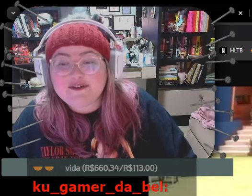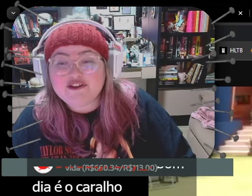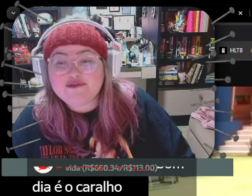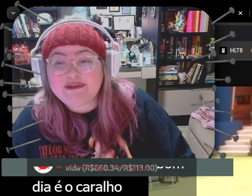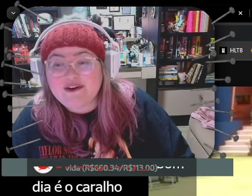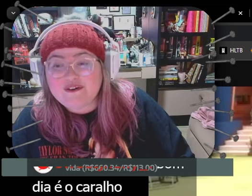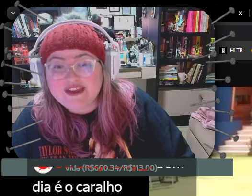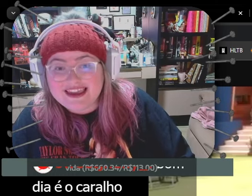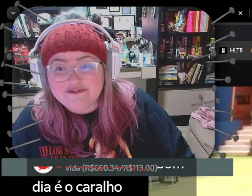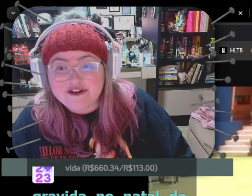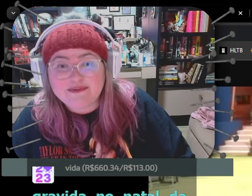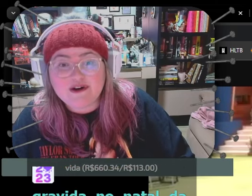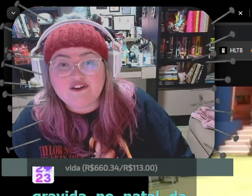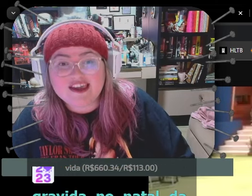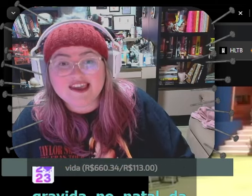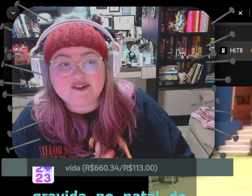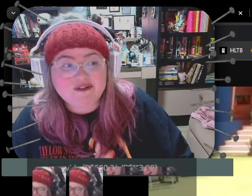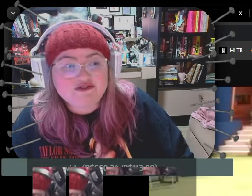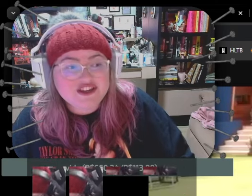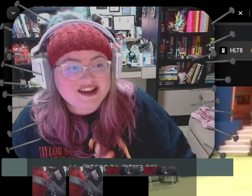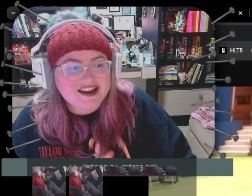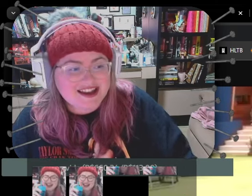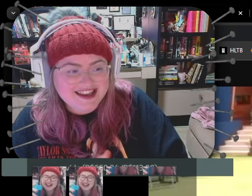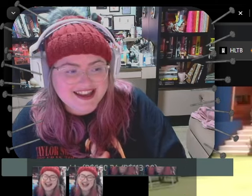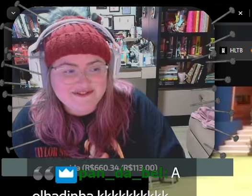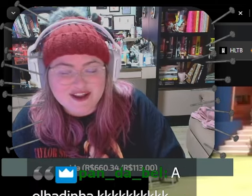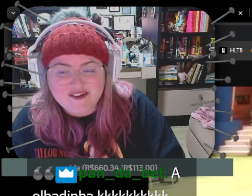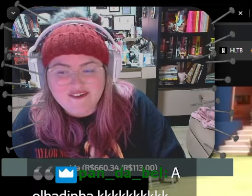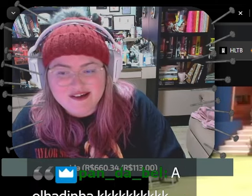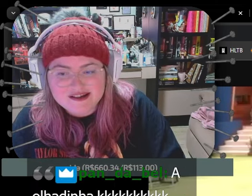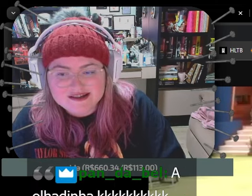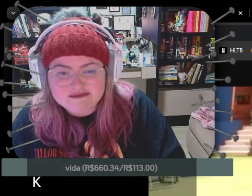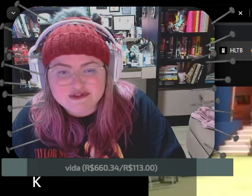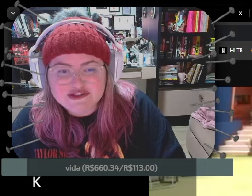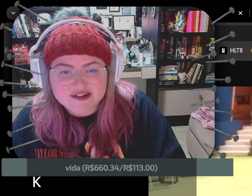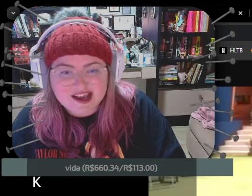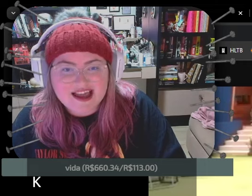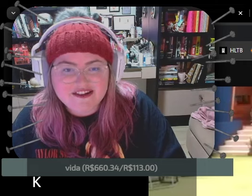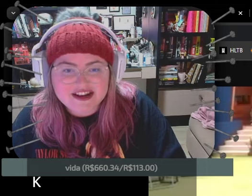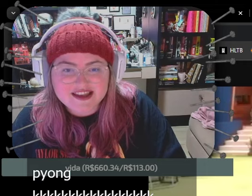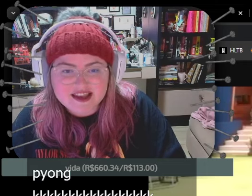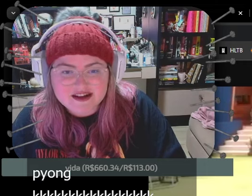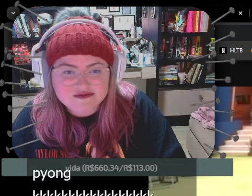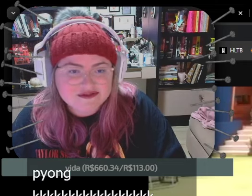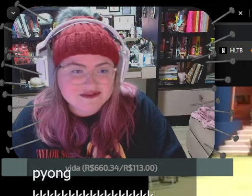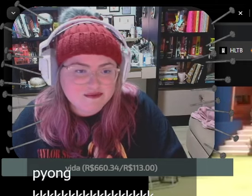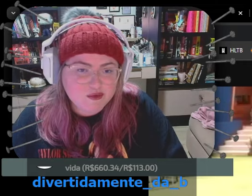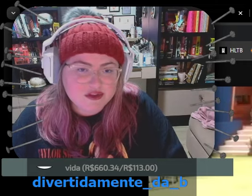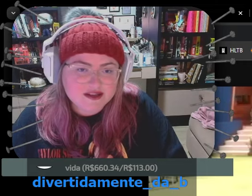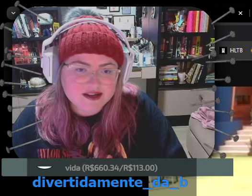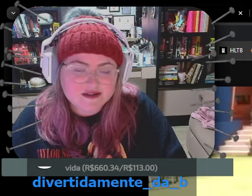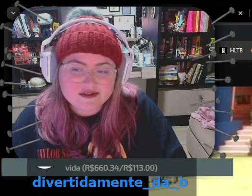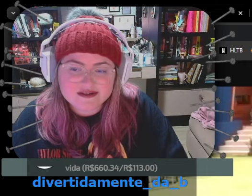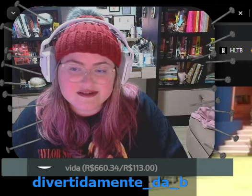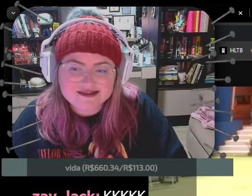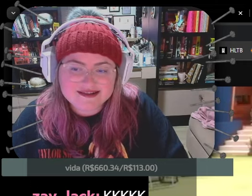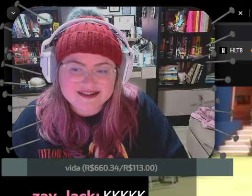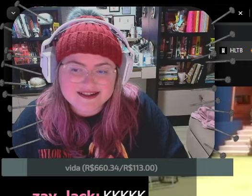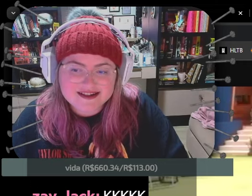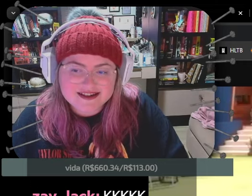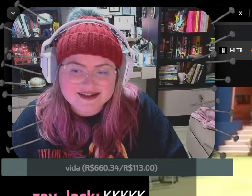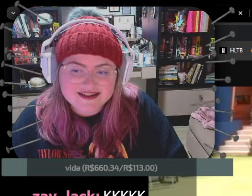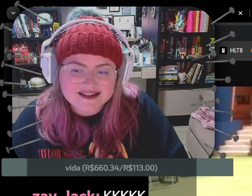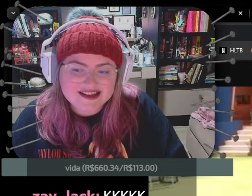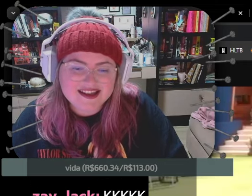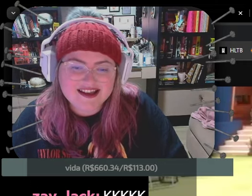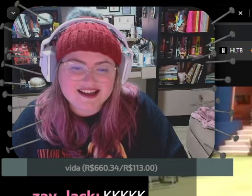Ah, foi o Pyong. Foi o Pyong que deu bom dia. E ele falou: bom dia, o caralho. Ele tá certo. O babu tá certo. Bom